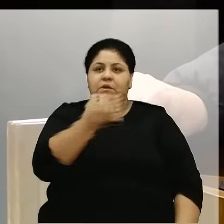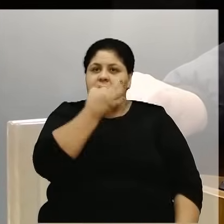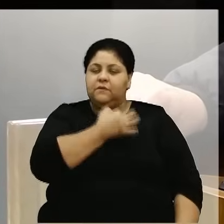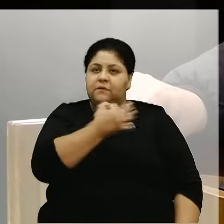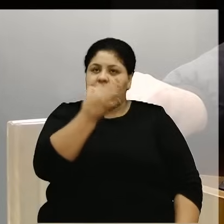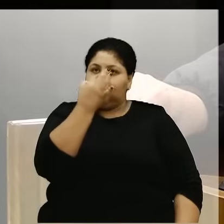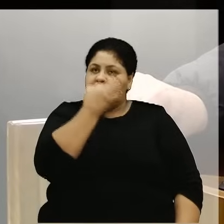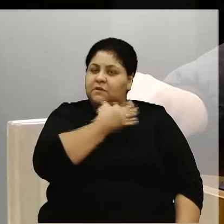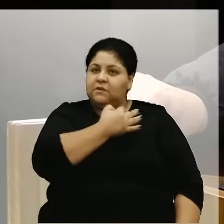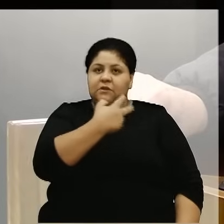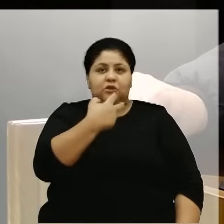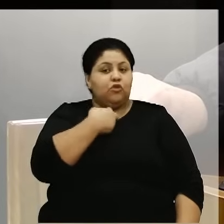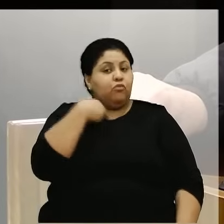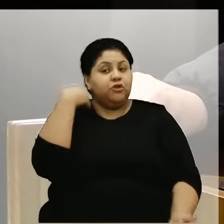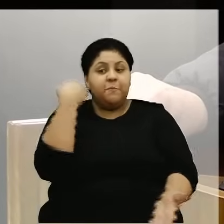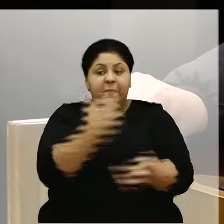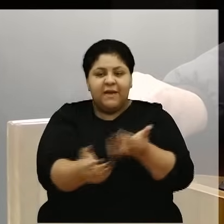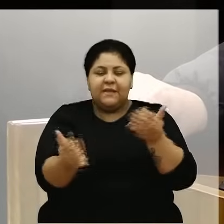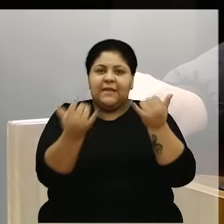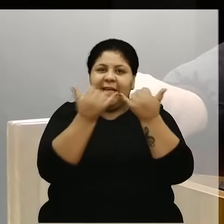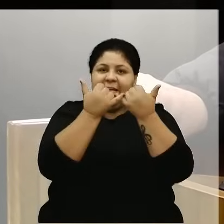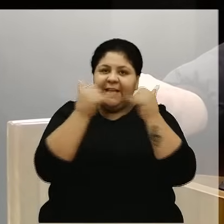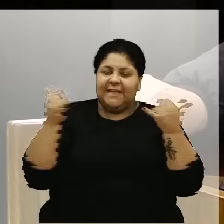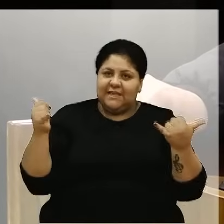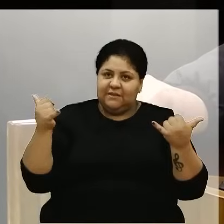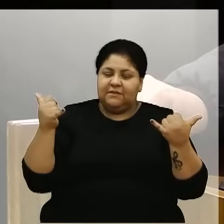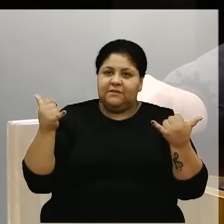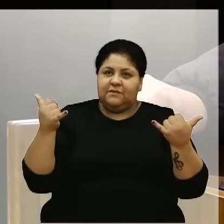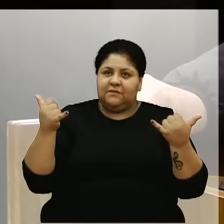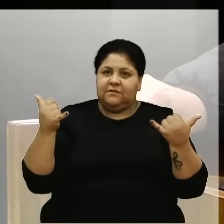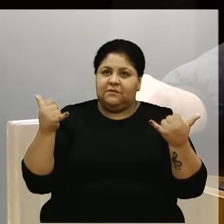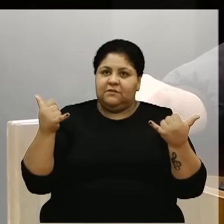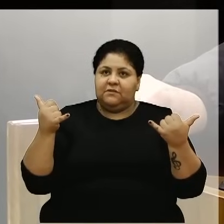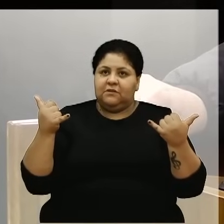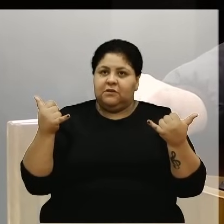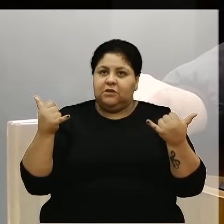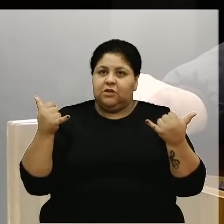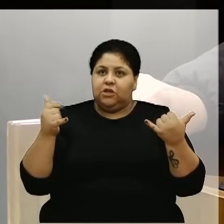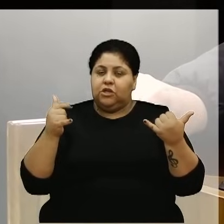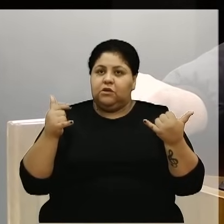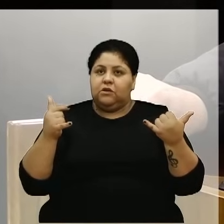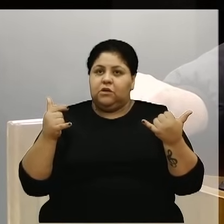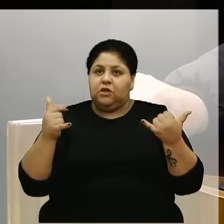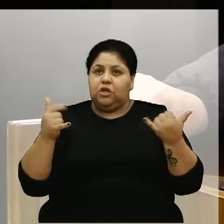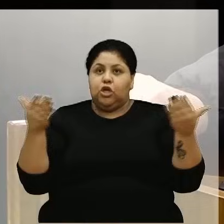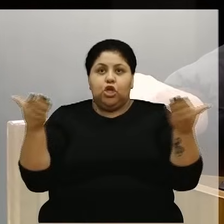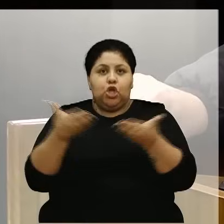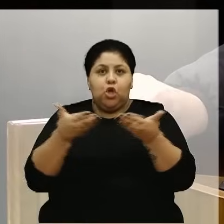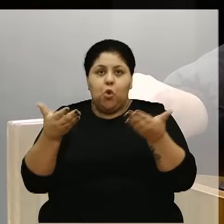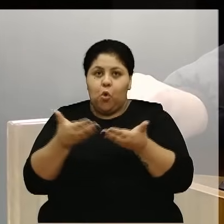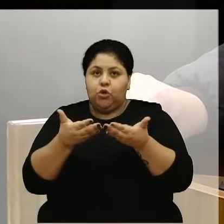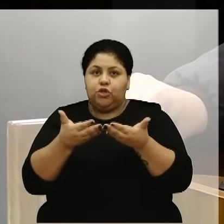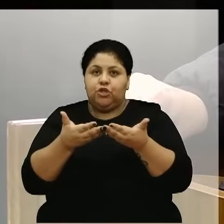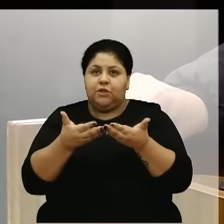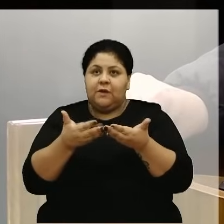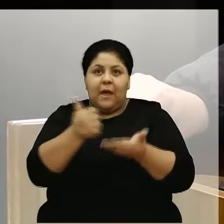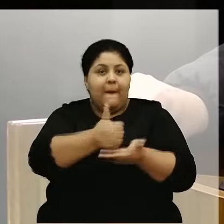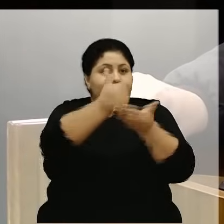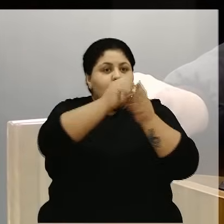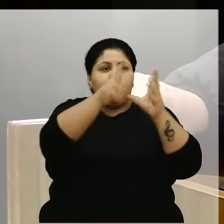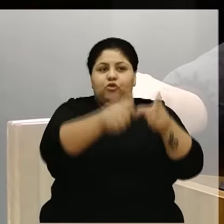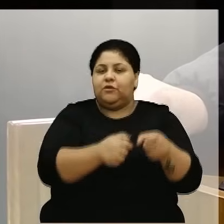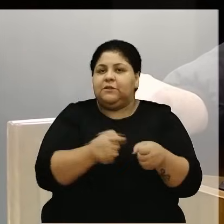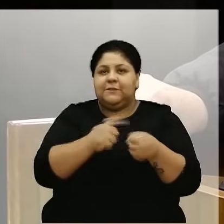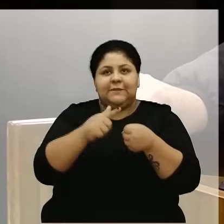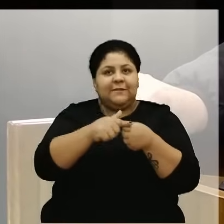perder uma linha de energia, tá? Que abastece praticamente hoje a nossa cidade. Então, isso não é uma opção, não é algo